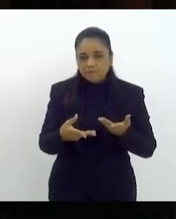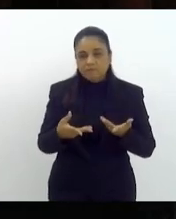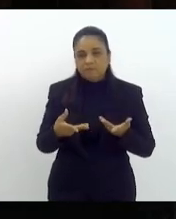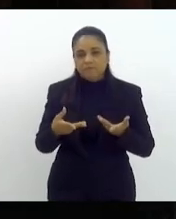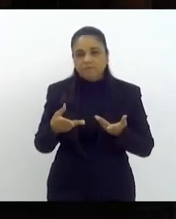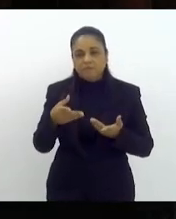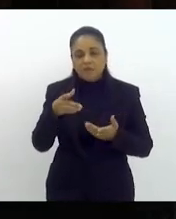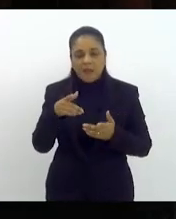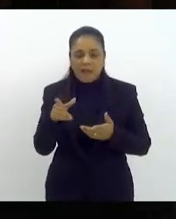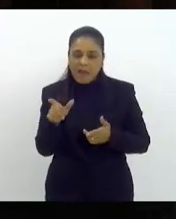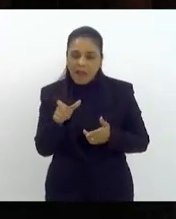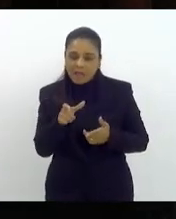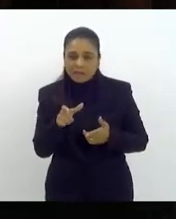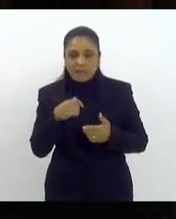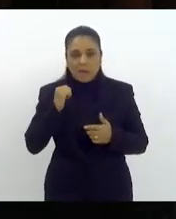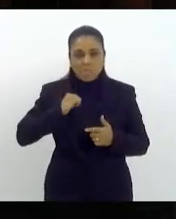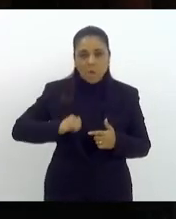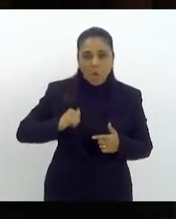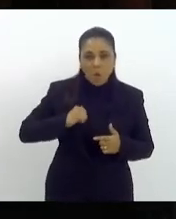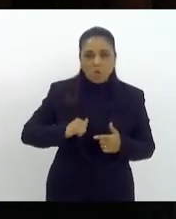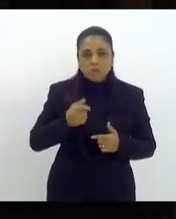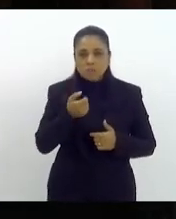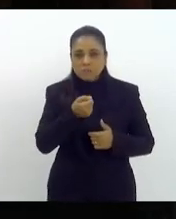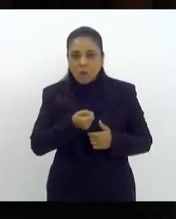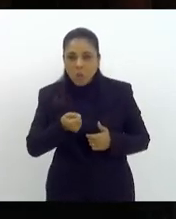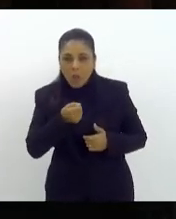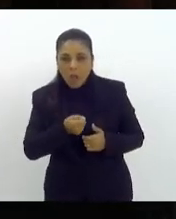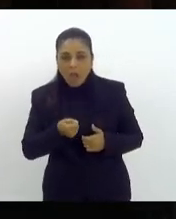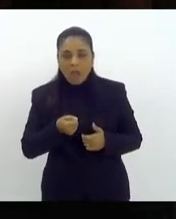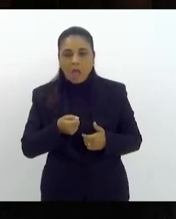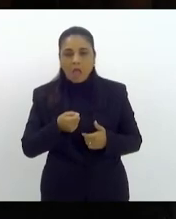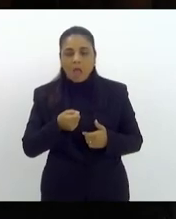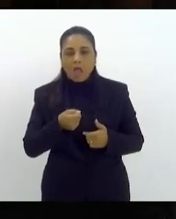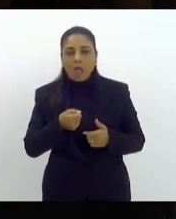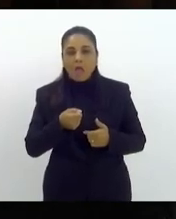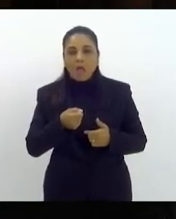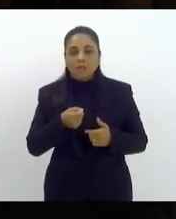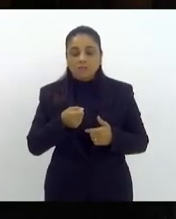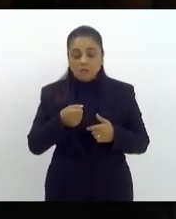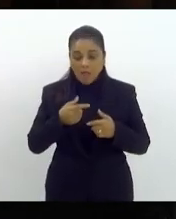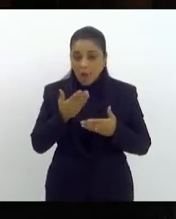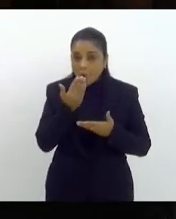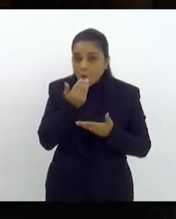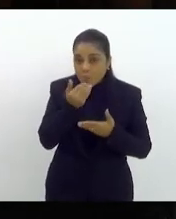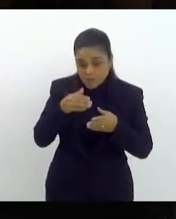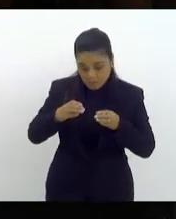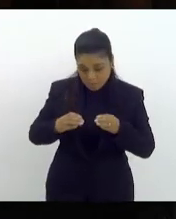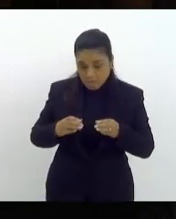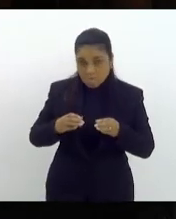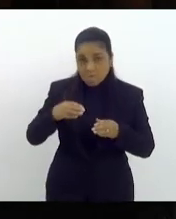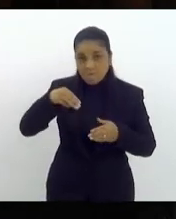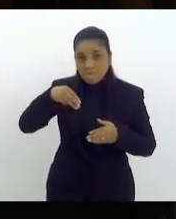sua carteira sua bolsa o celular e até mesmo a sua marmita